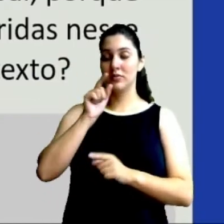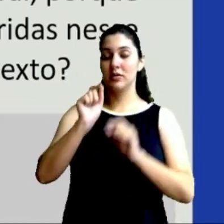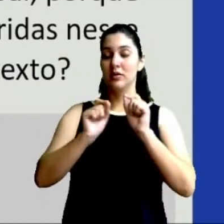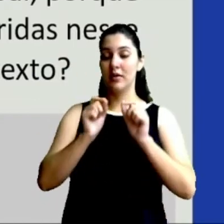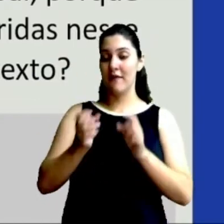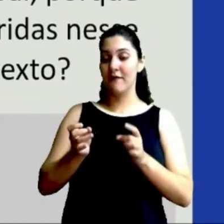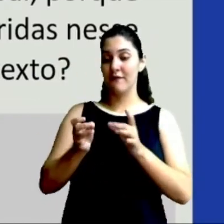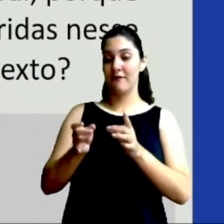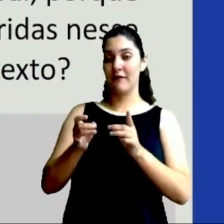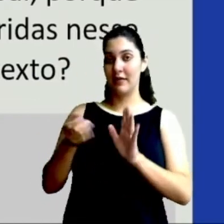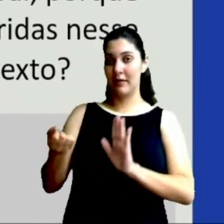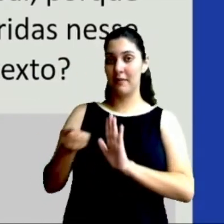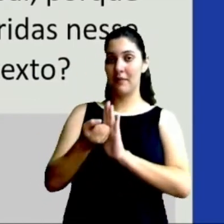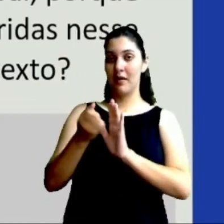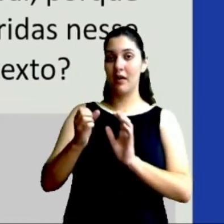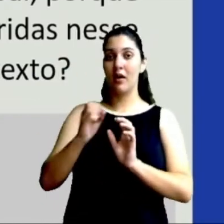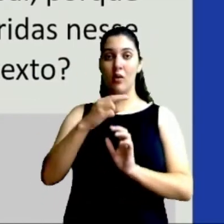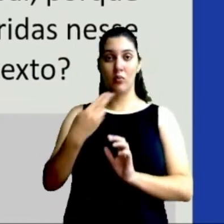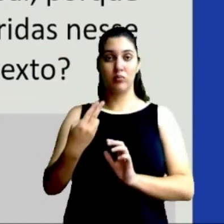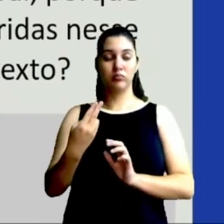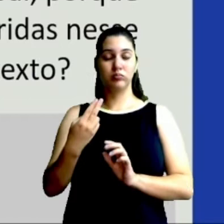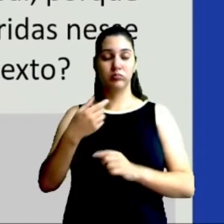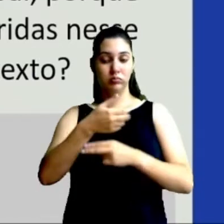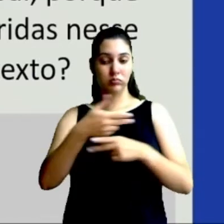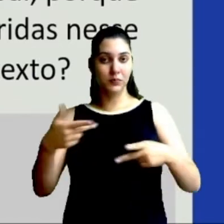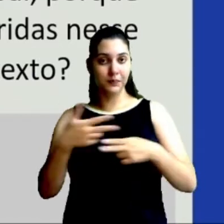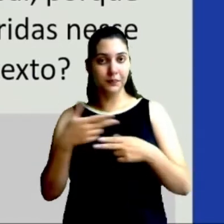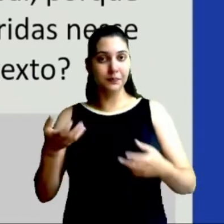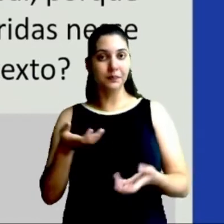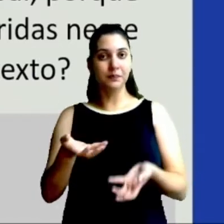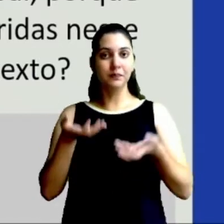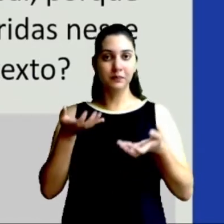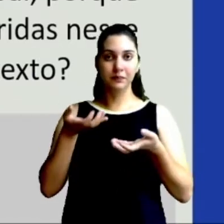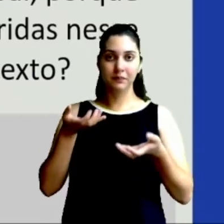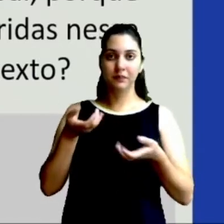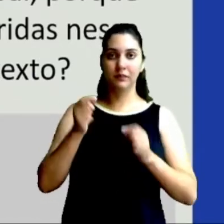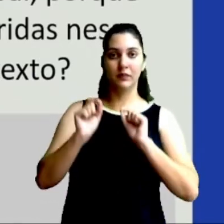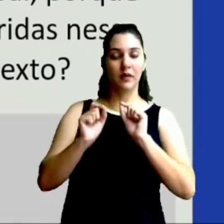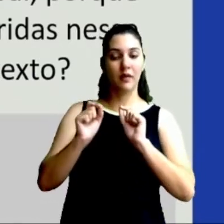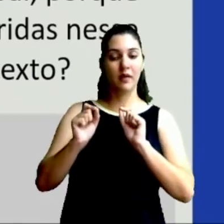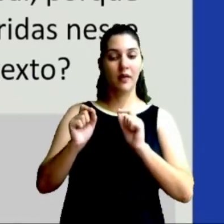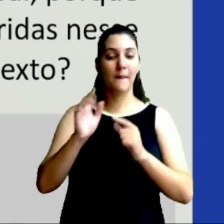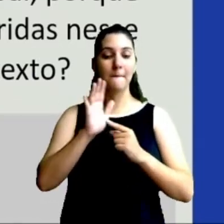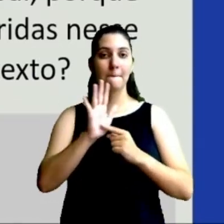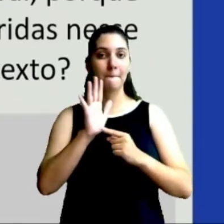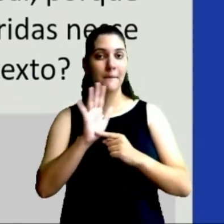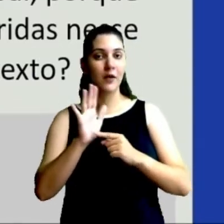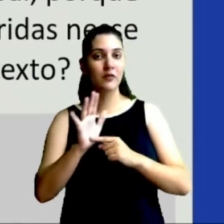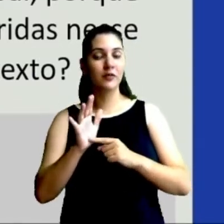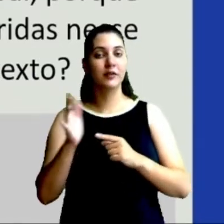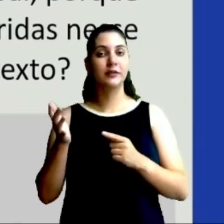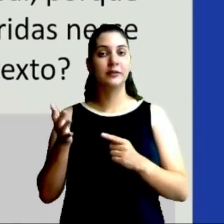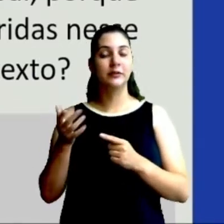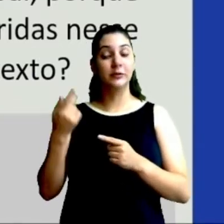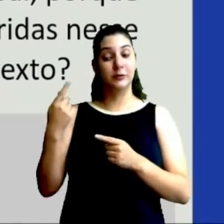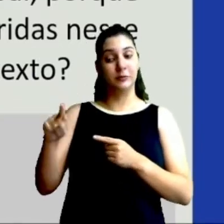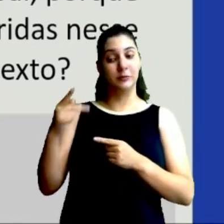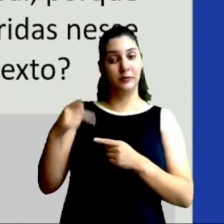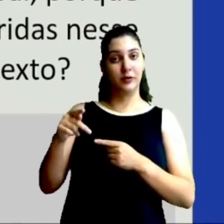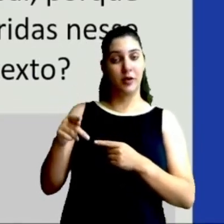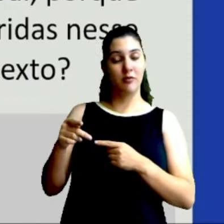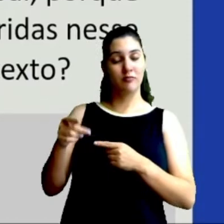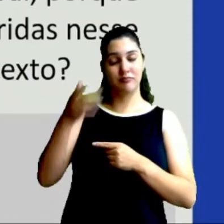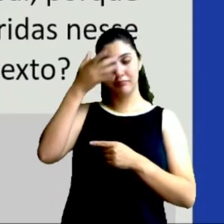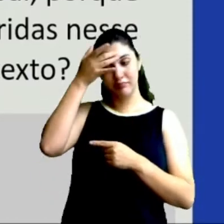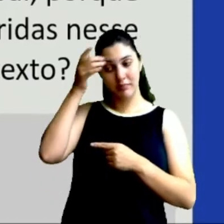aquela marca ou aquele produto que você está querendo tanto que seja passado para o teu